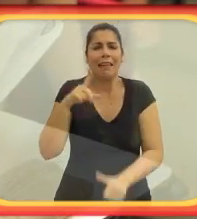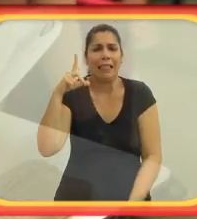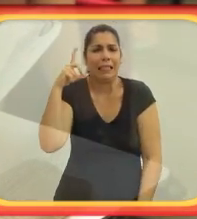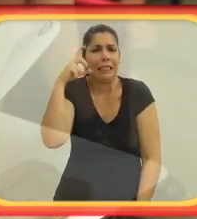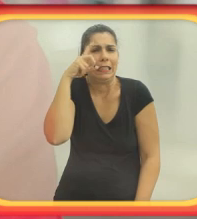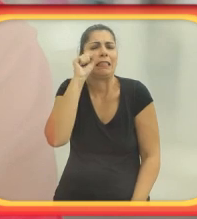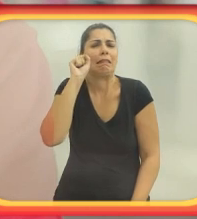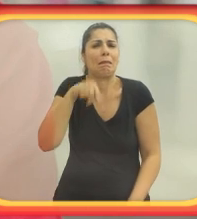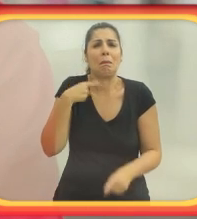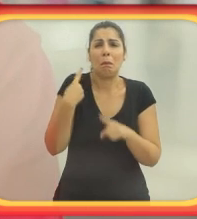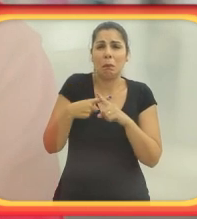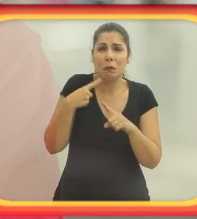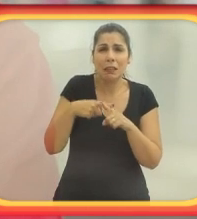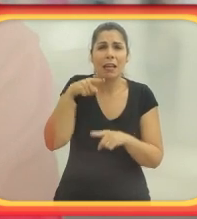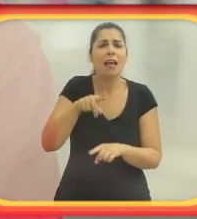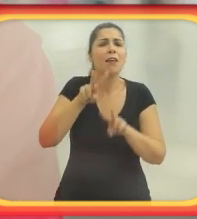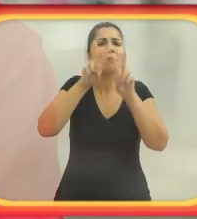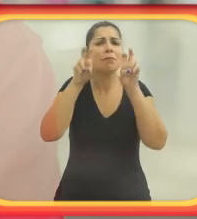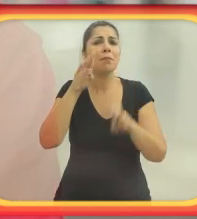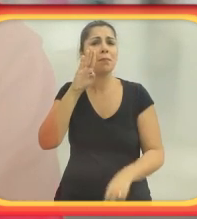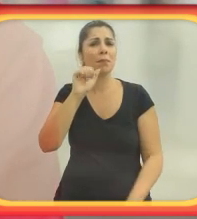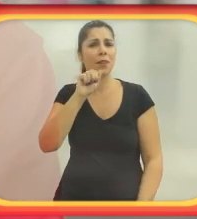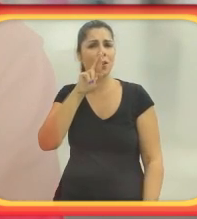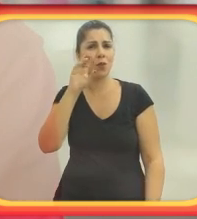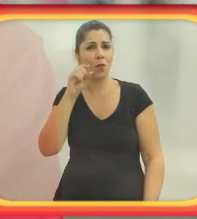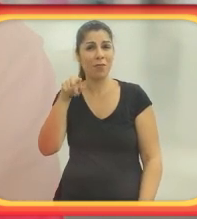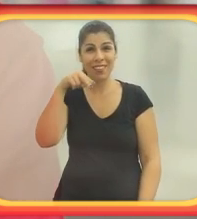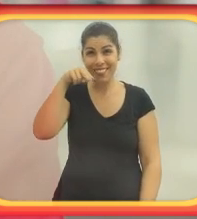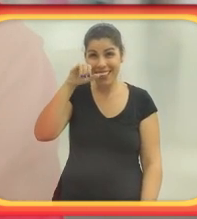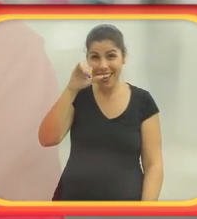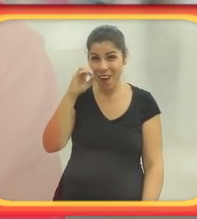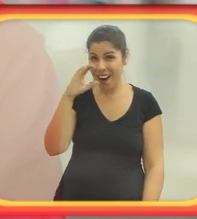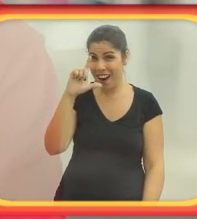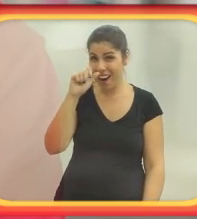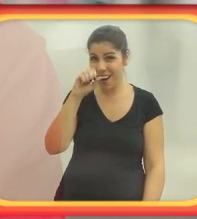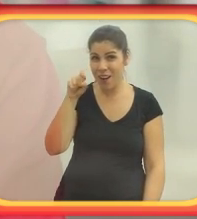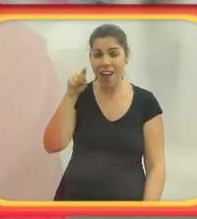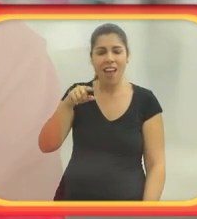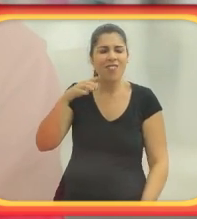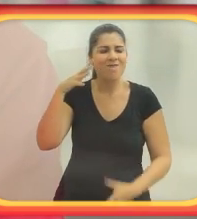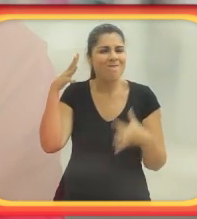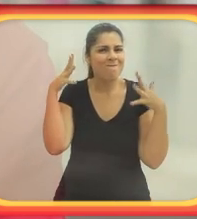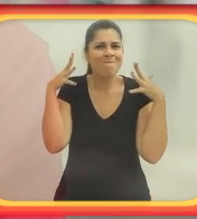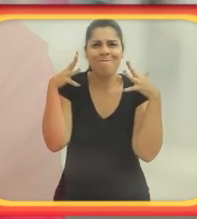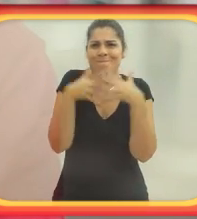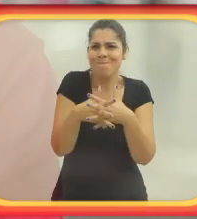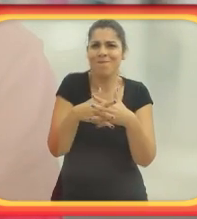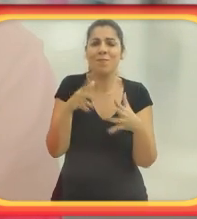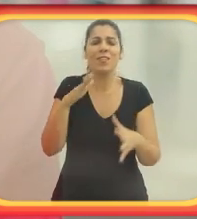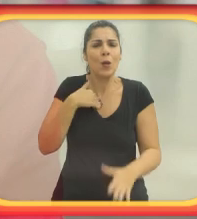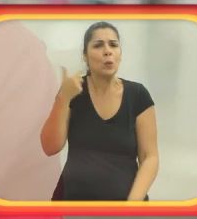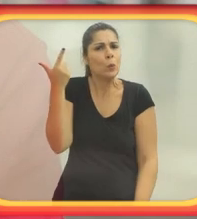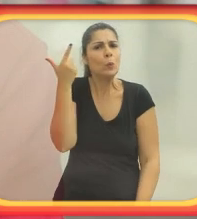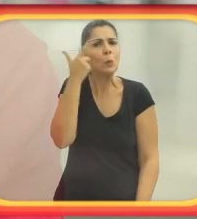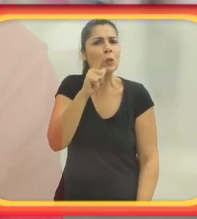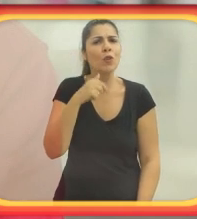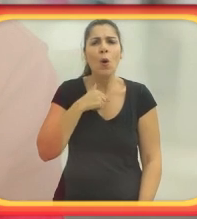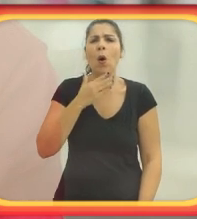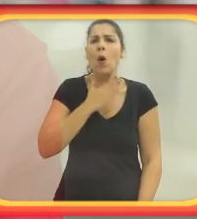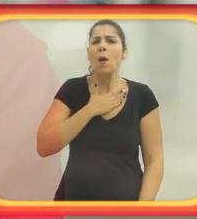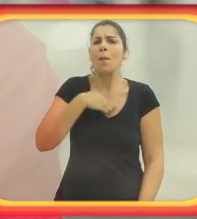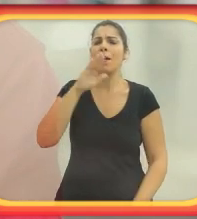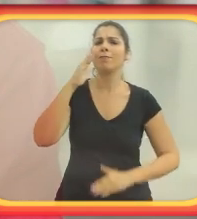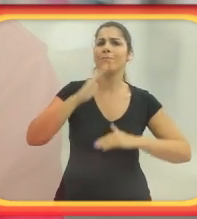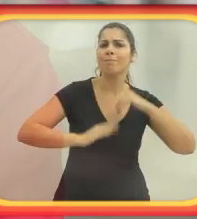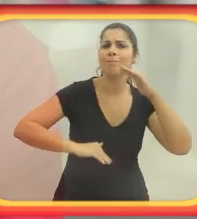consegui passar. Tava difícil, sim, mas sobre o tal de barroco, neoclássico,